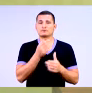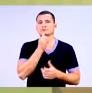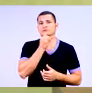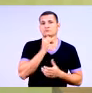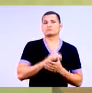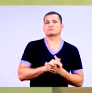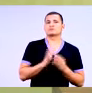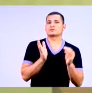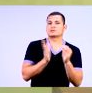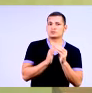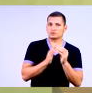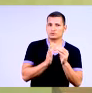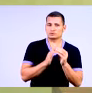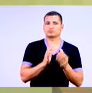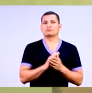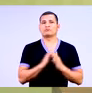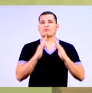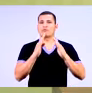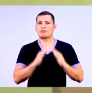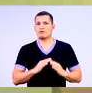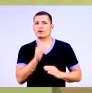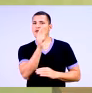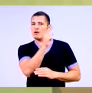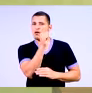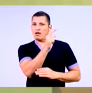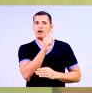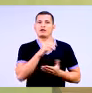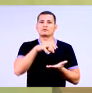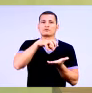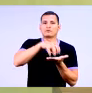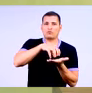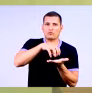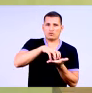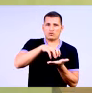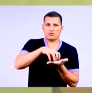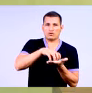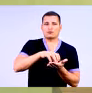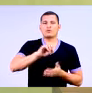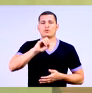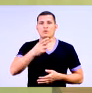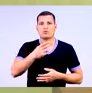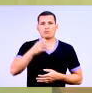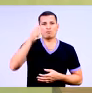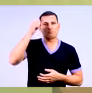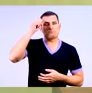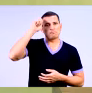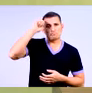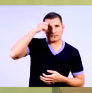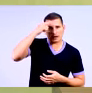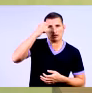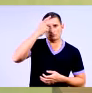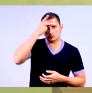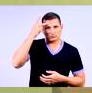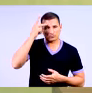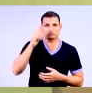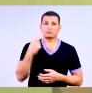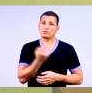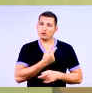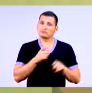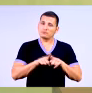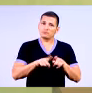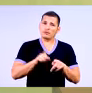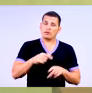né, o indígena que mora lá na sua oca, o negro, mas nós também somos o outro de